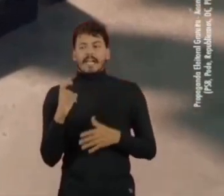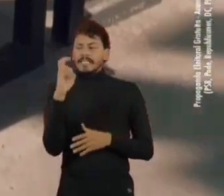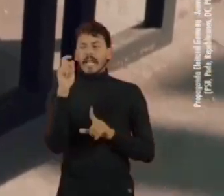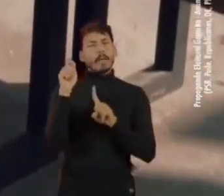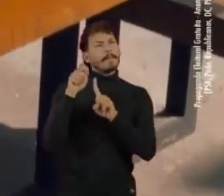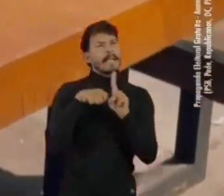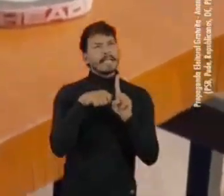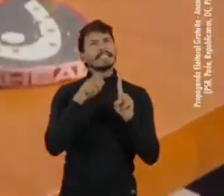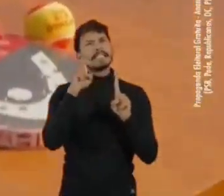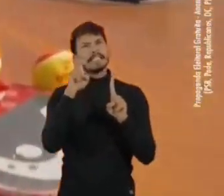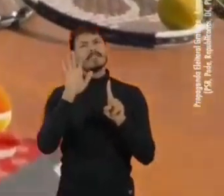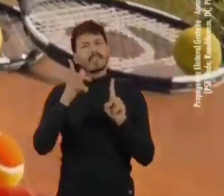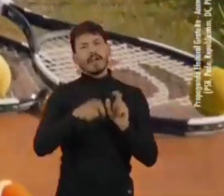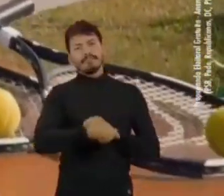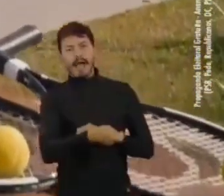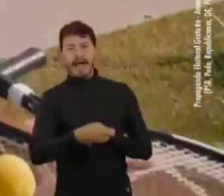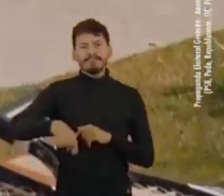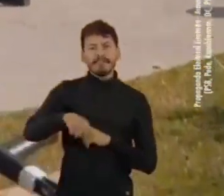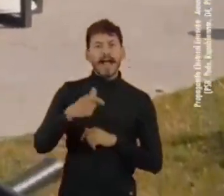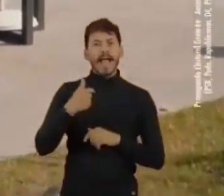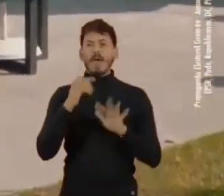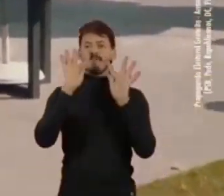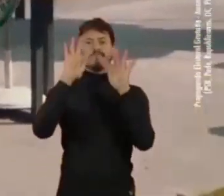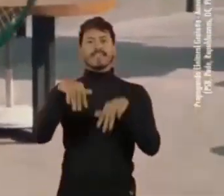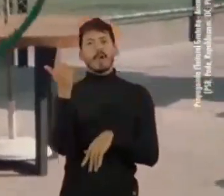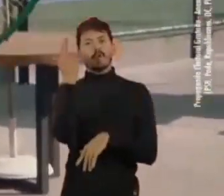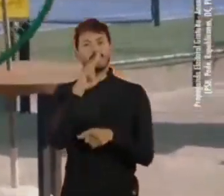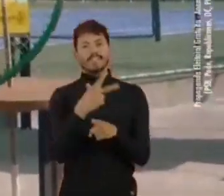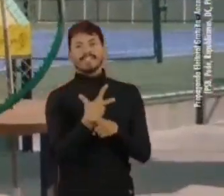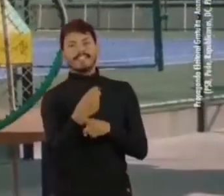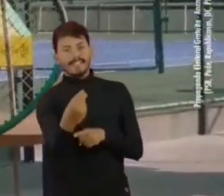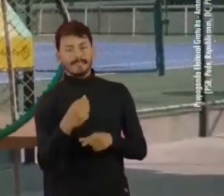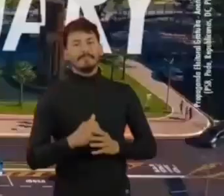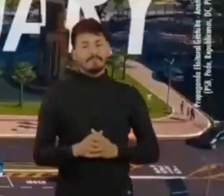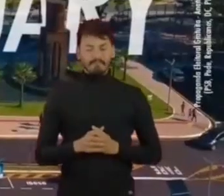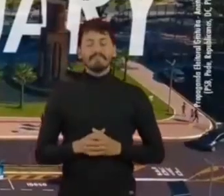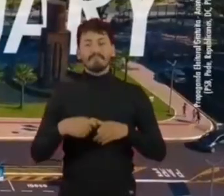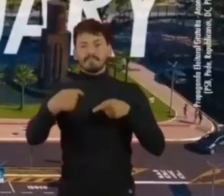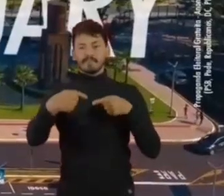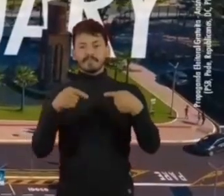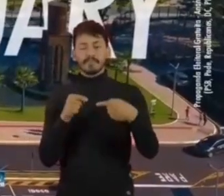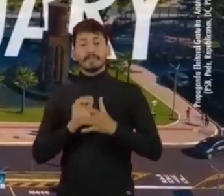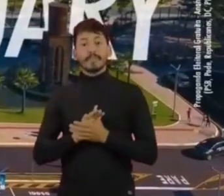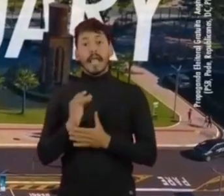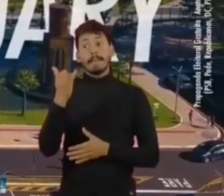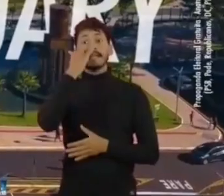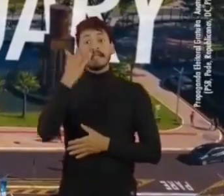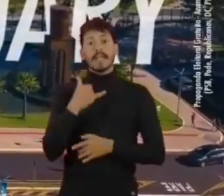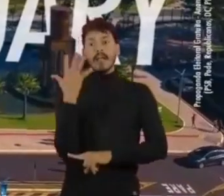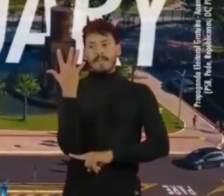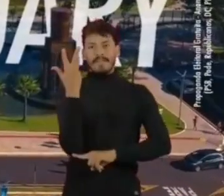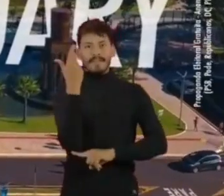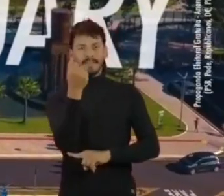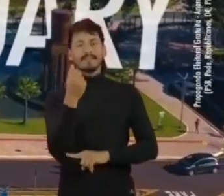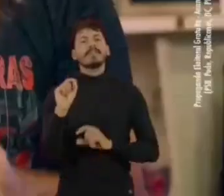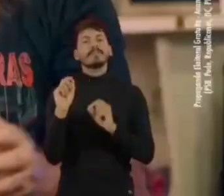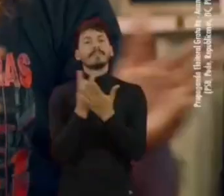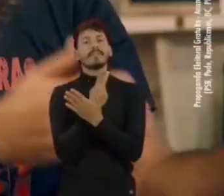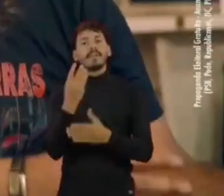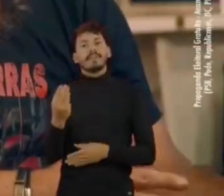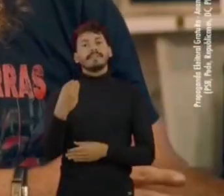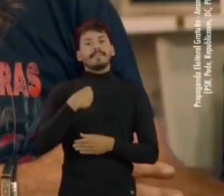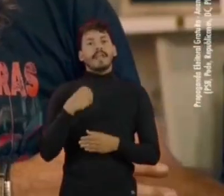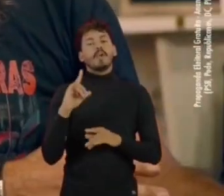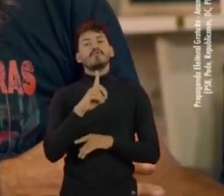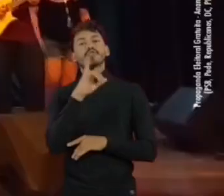com 5 meses de tênis, eu fui finalista aqui do torneio. E nos ligaram lá do Vila Maguari e falaram,